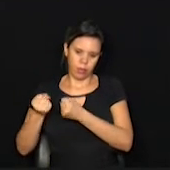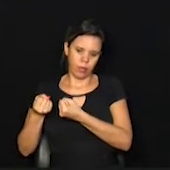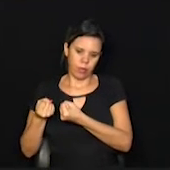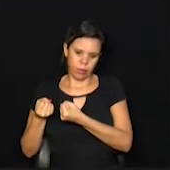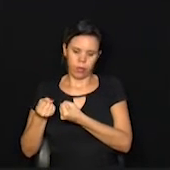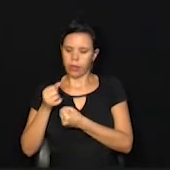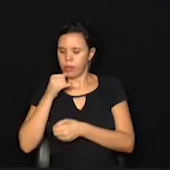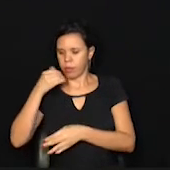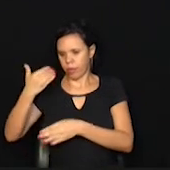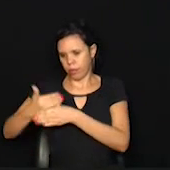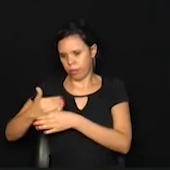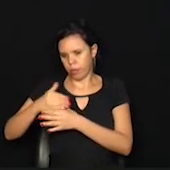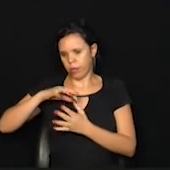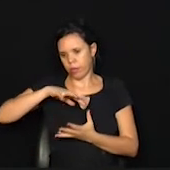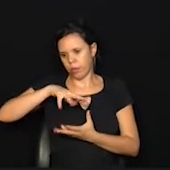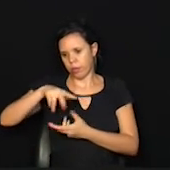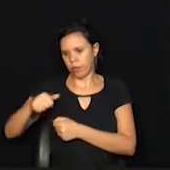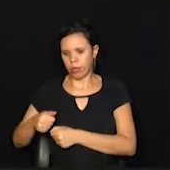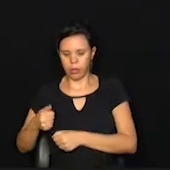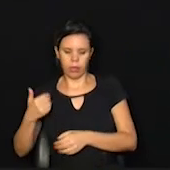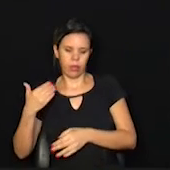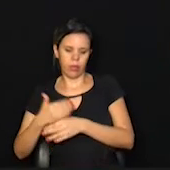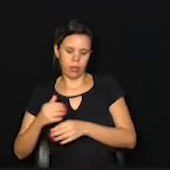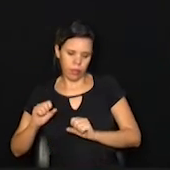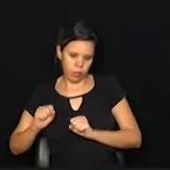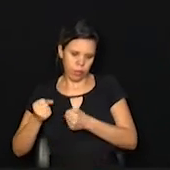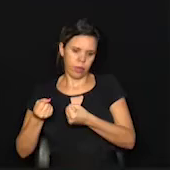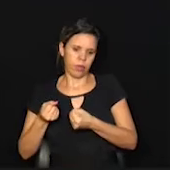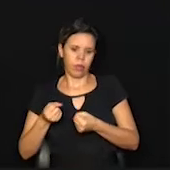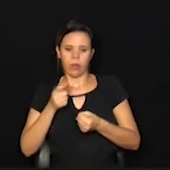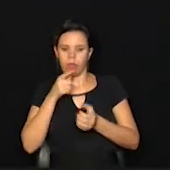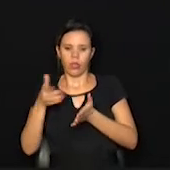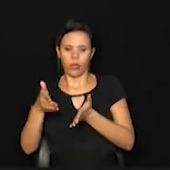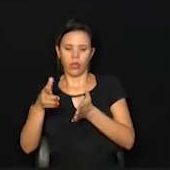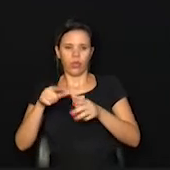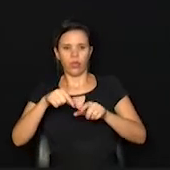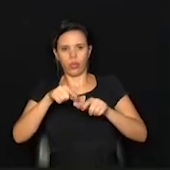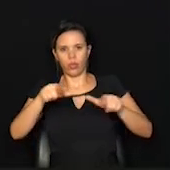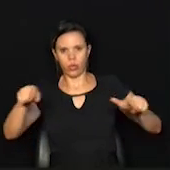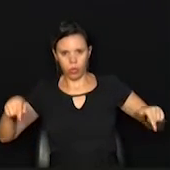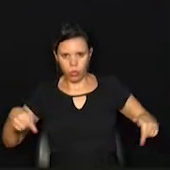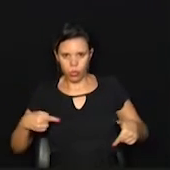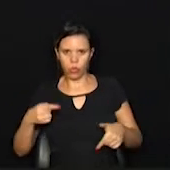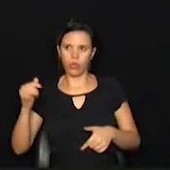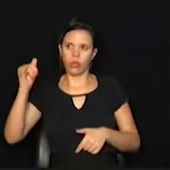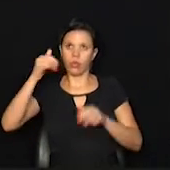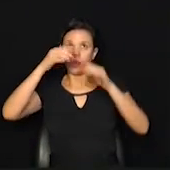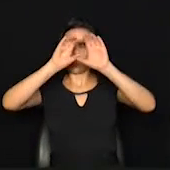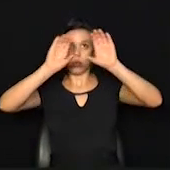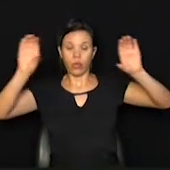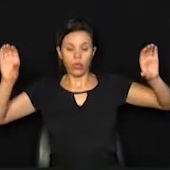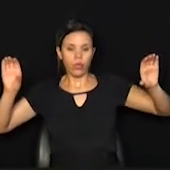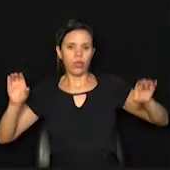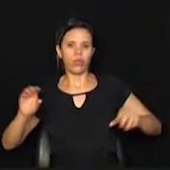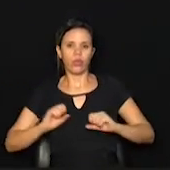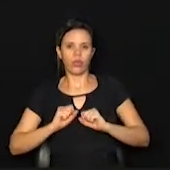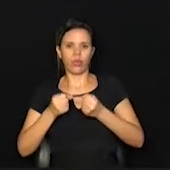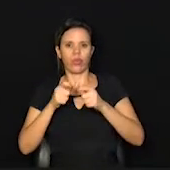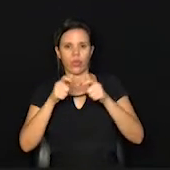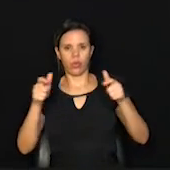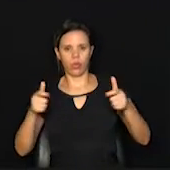a fronteira terrestre você pensa em defender o oceano você pensa em defender o espaço aéreo você pensa em defender o